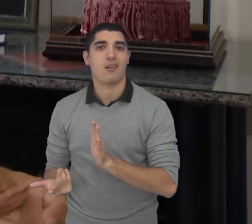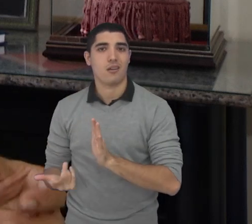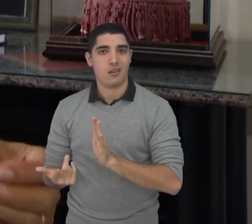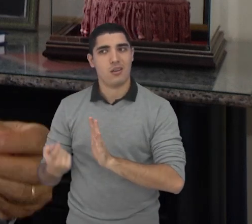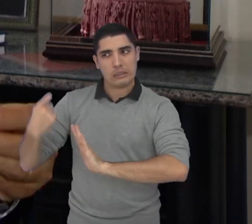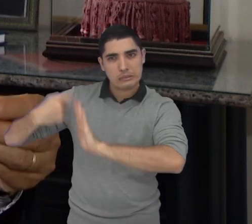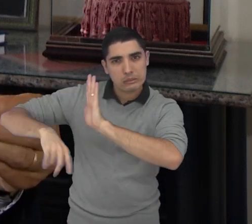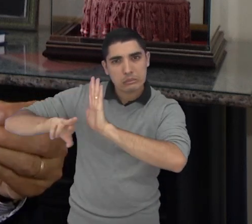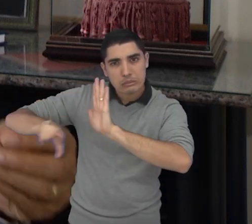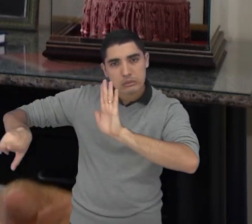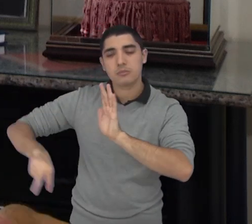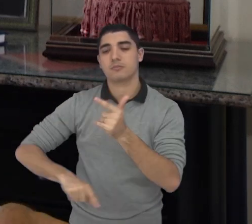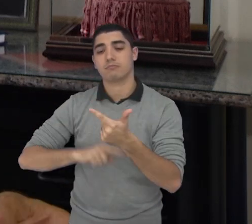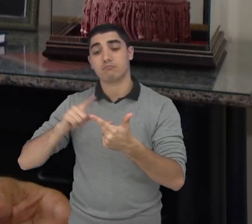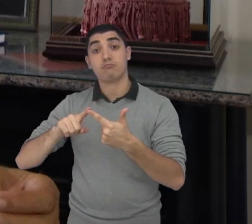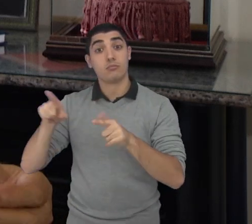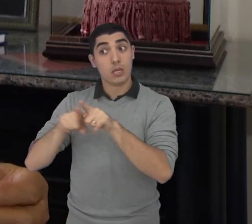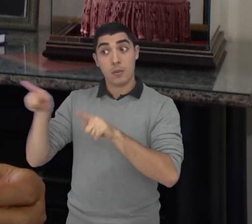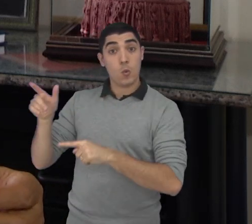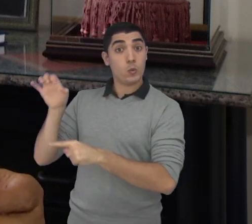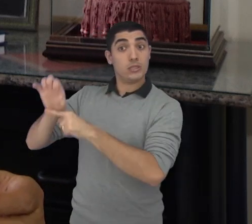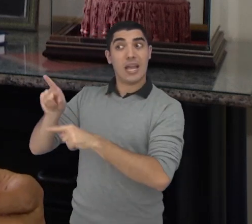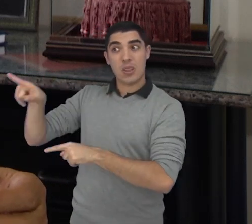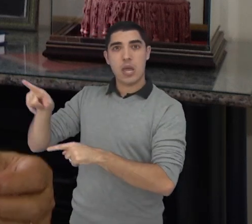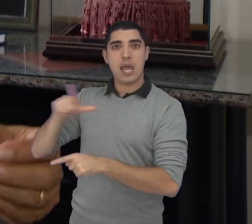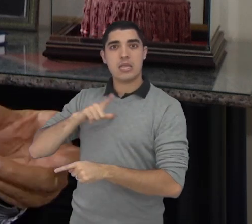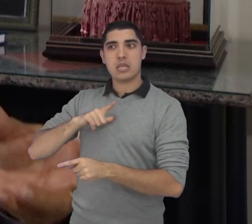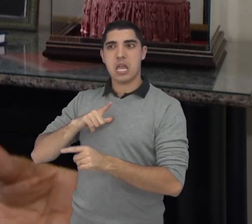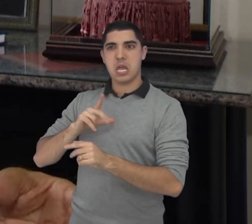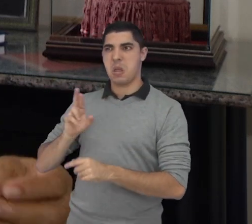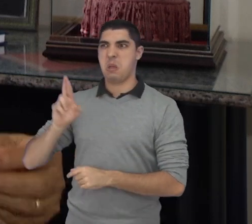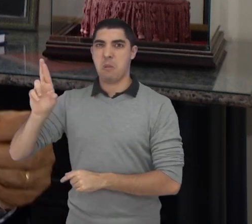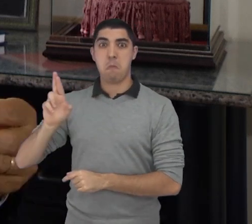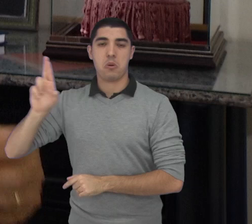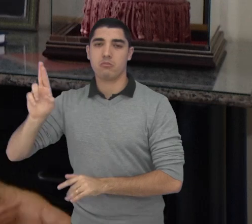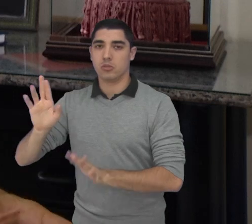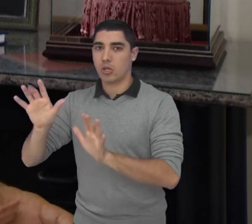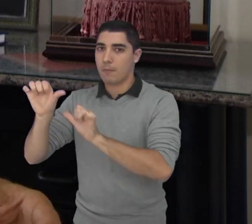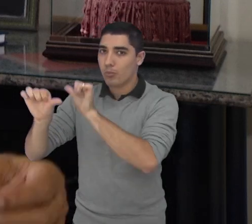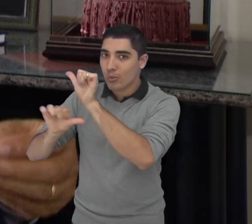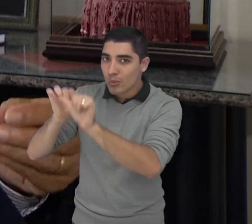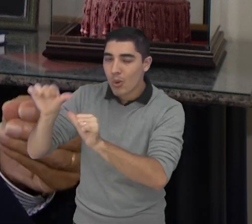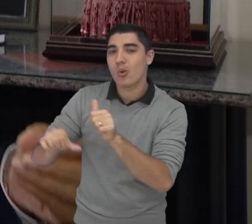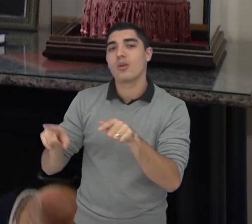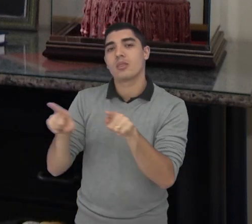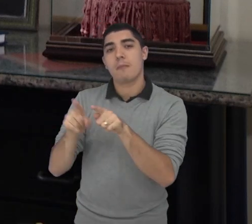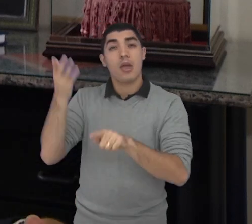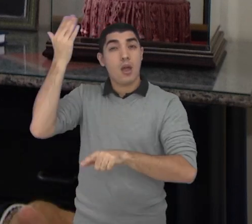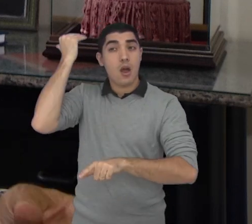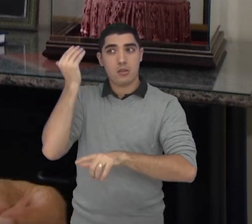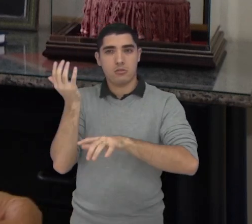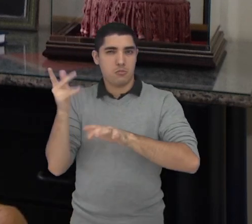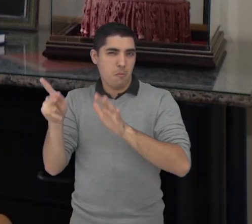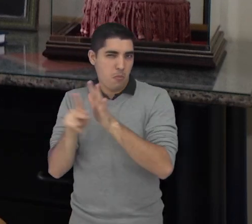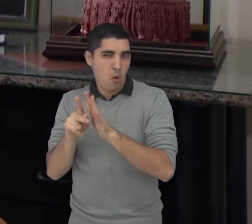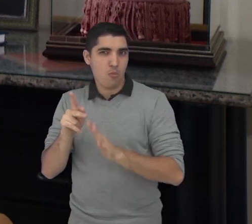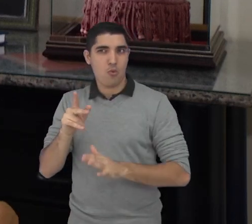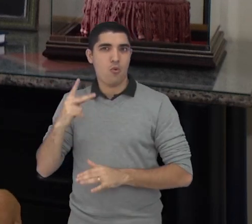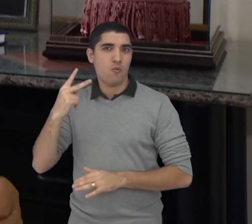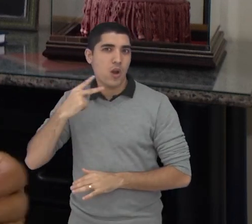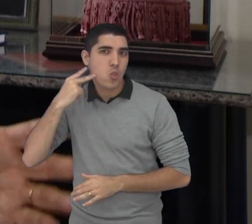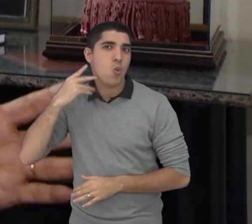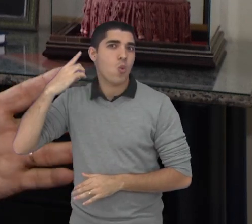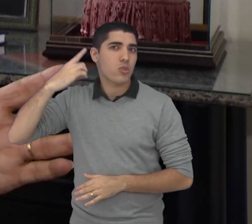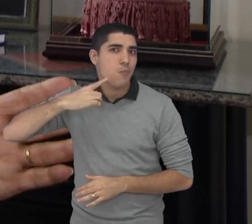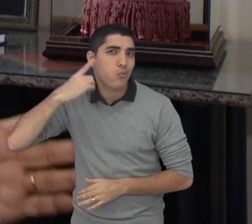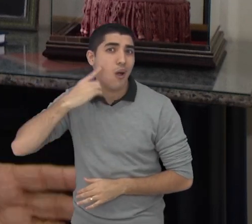limitou um pouco os poderes do Estado, concedeu poderes para o parlamento da